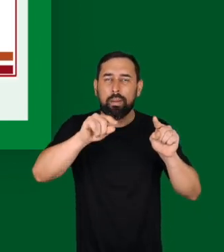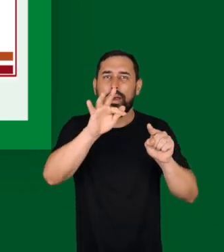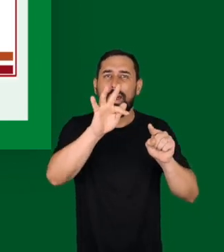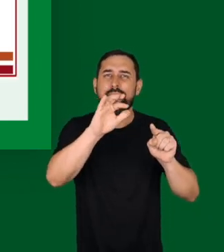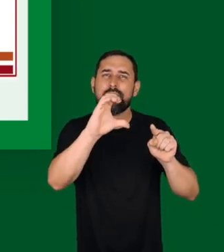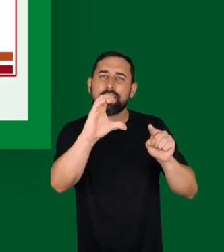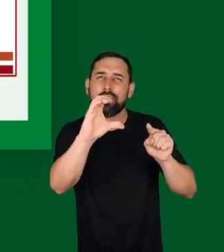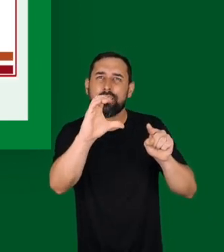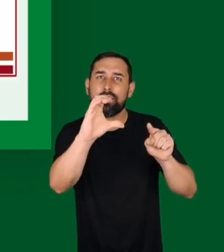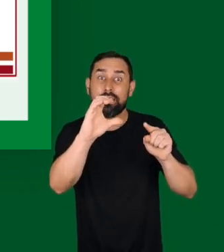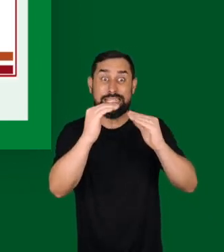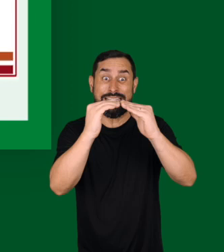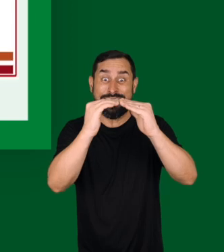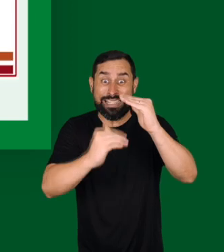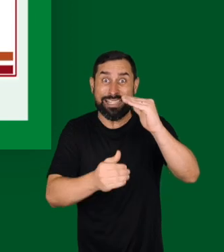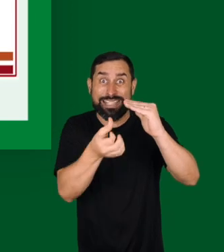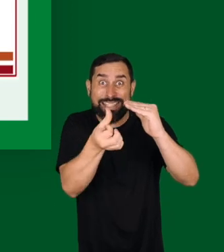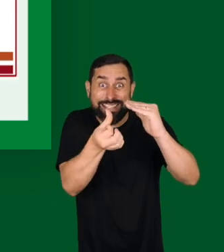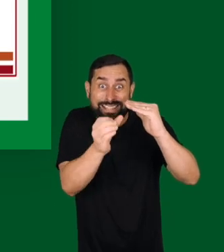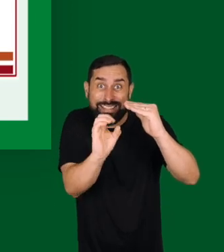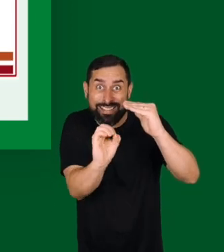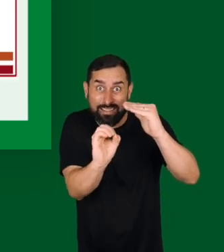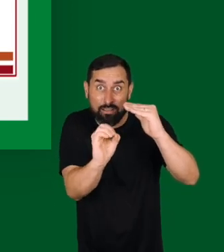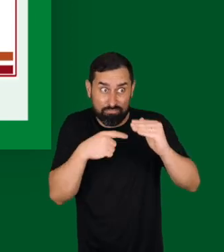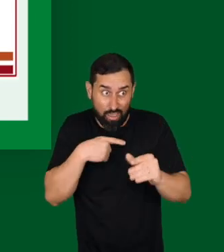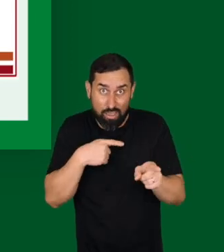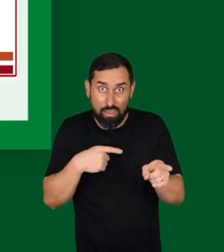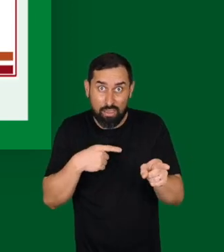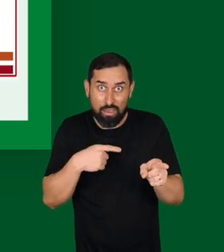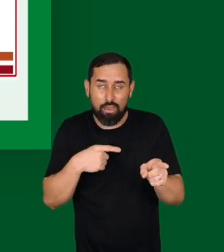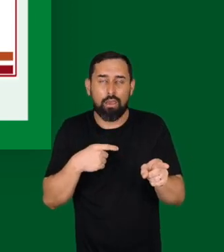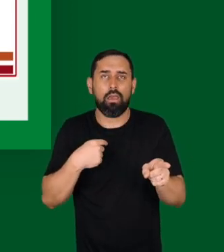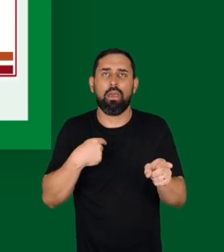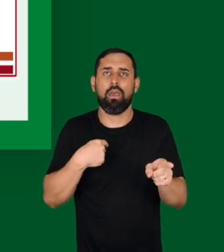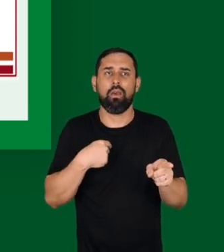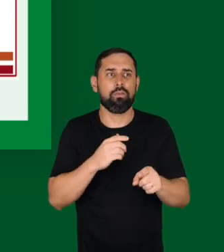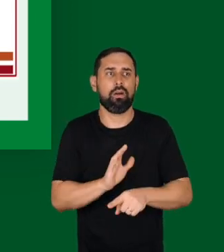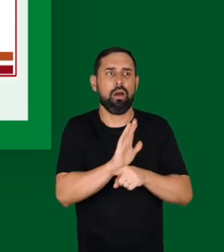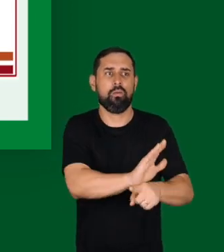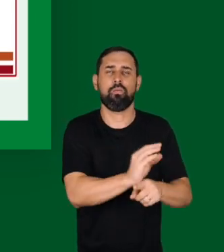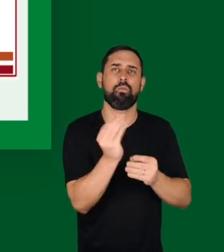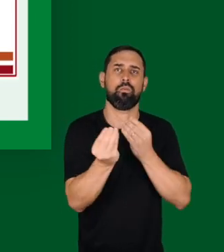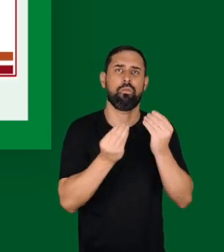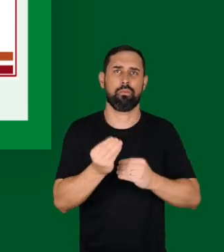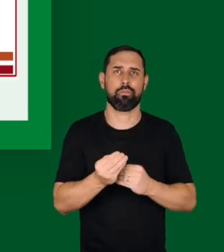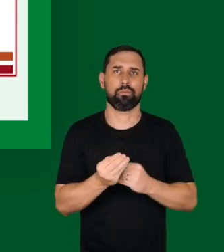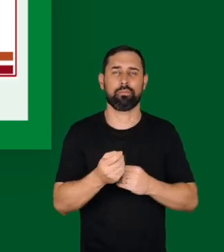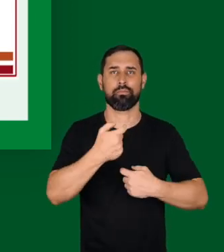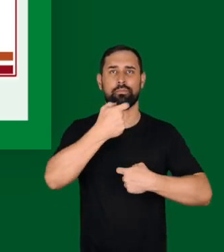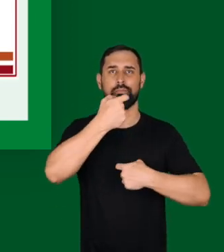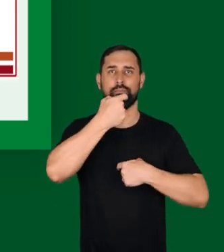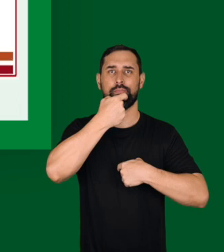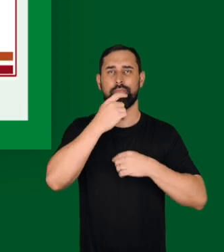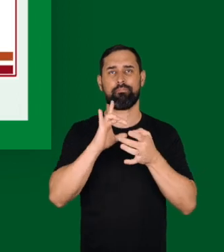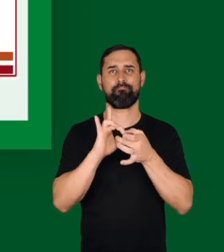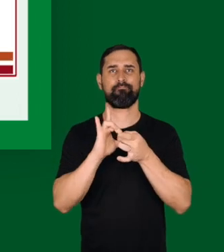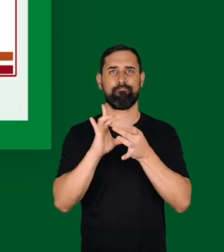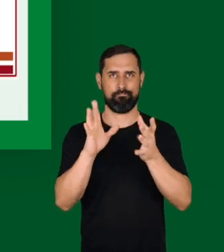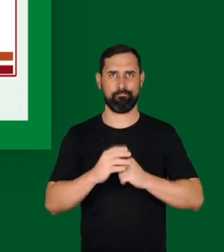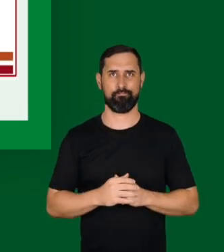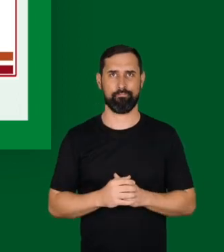toda criança com frequência cardíaca abaixo de 60, o que a gente vai fazer? Primeiro, a gente vai